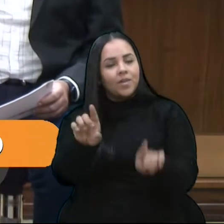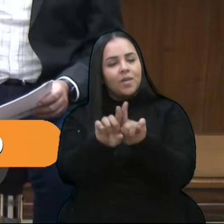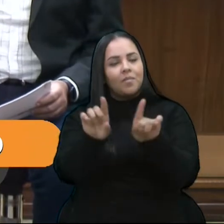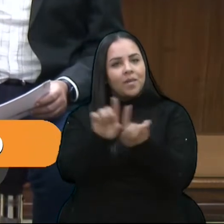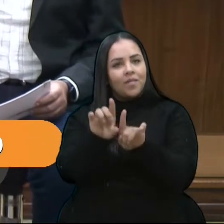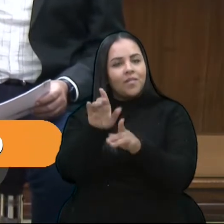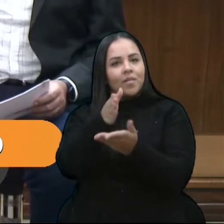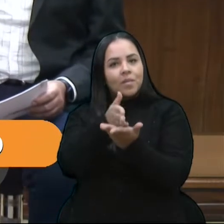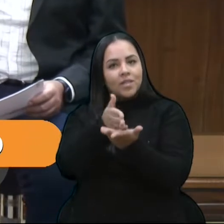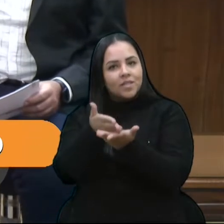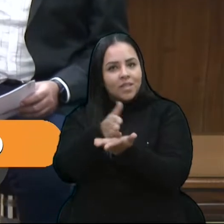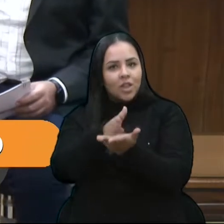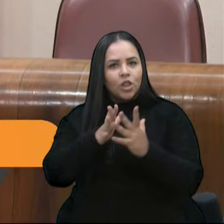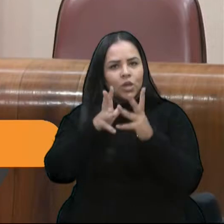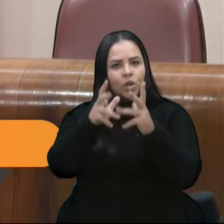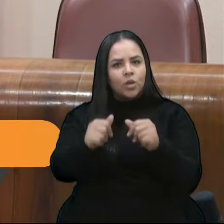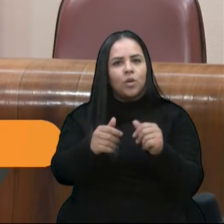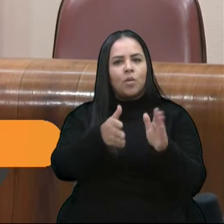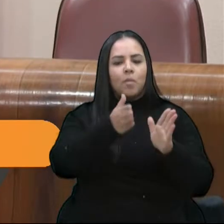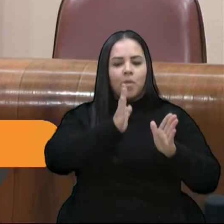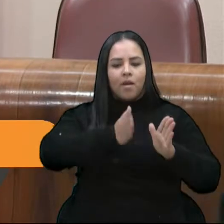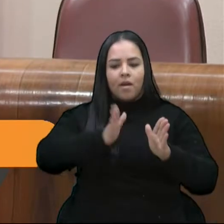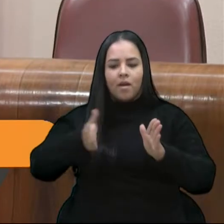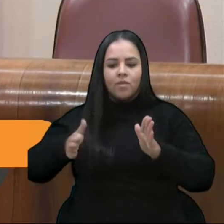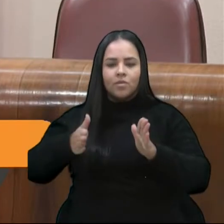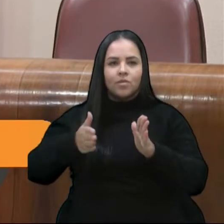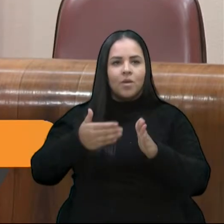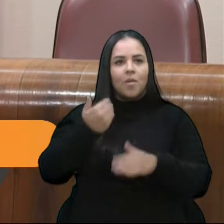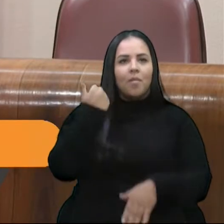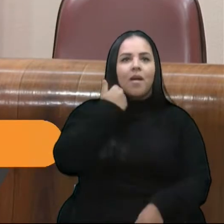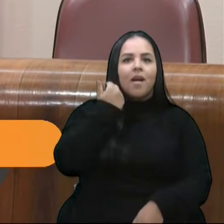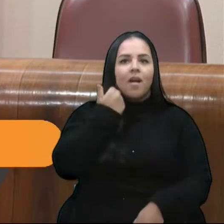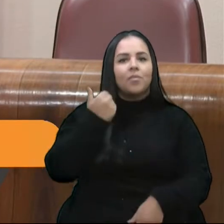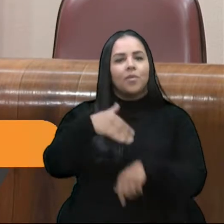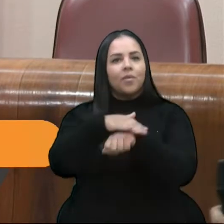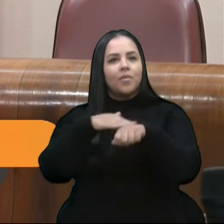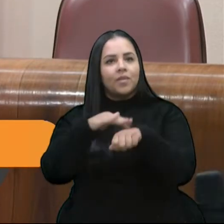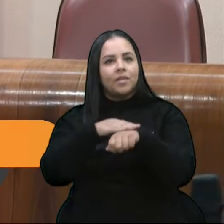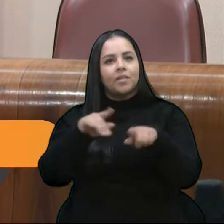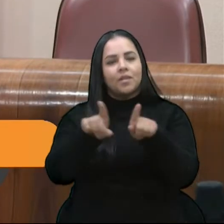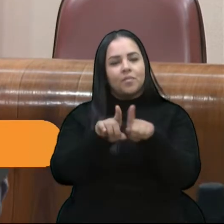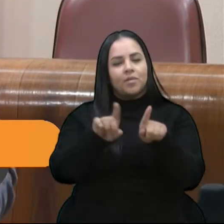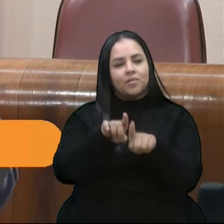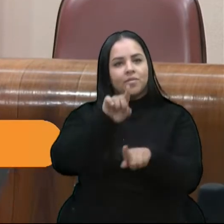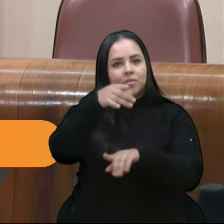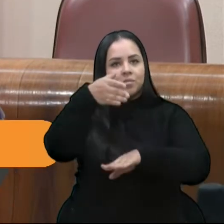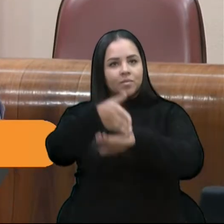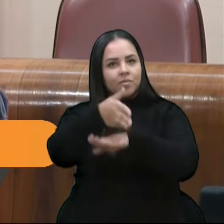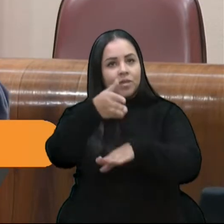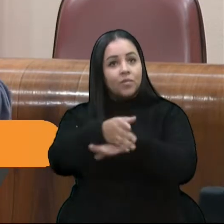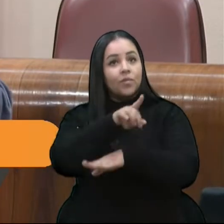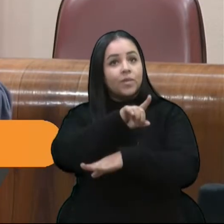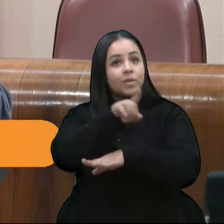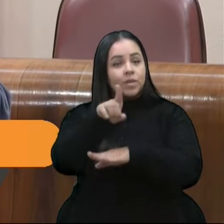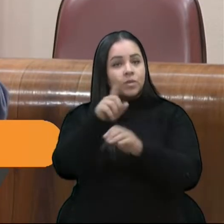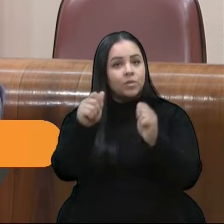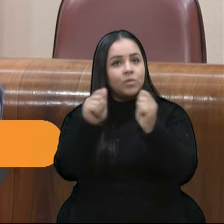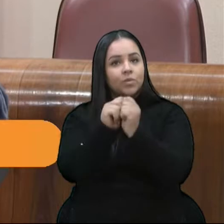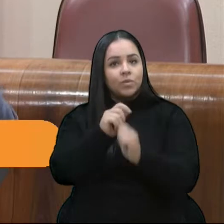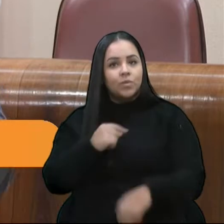esse processo de diálogos, de bate-papos e também com a sua participação. Você que está com a